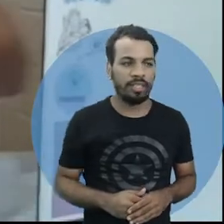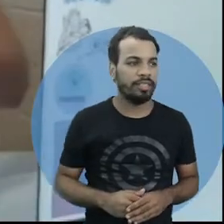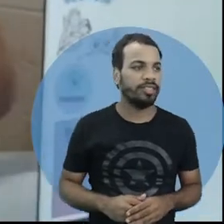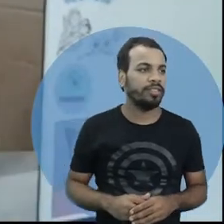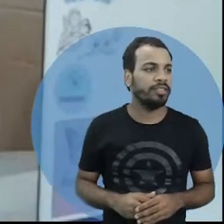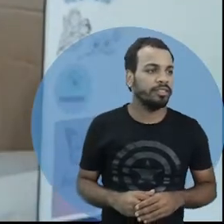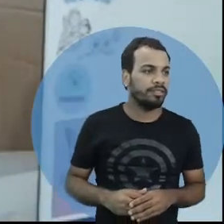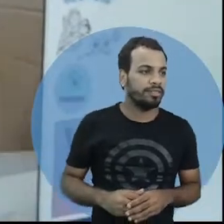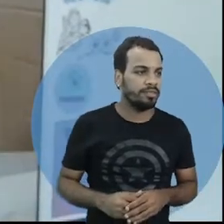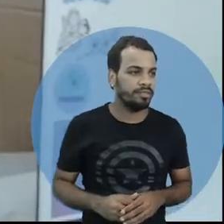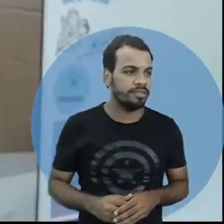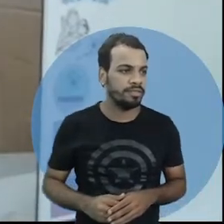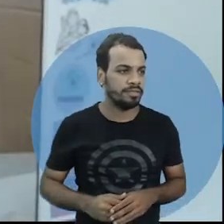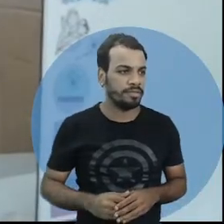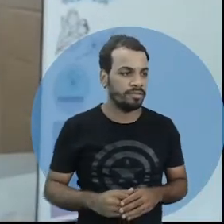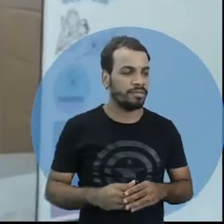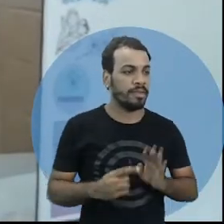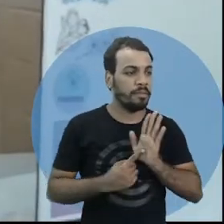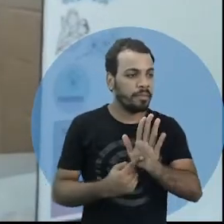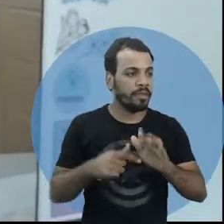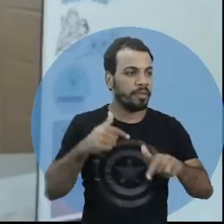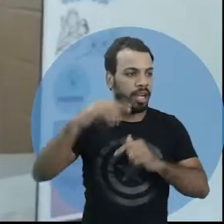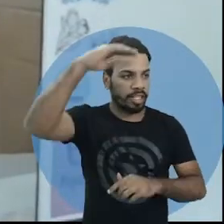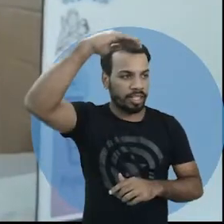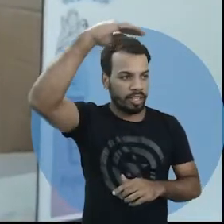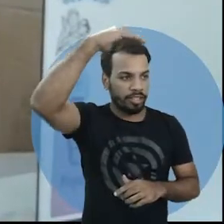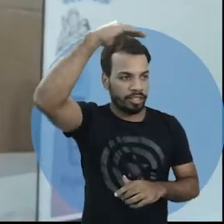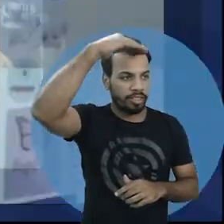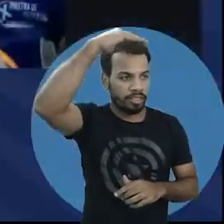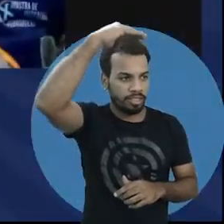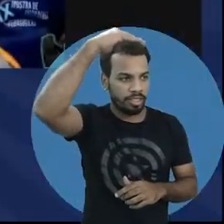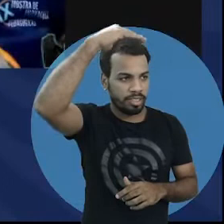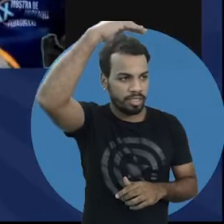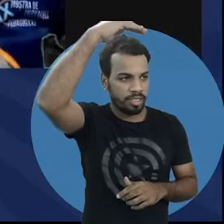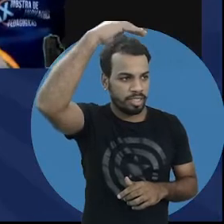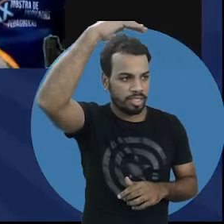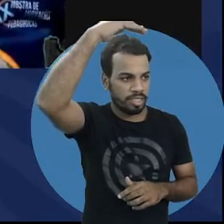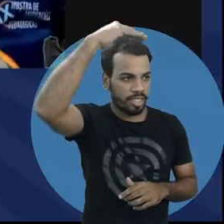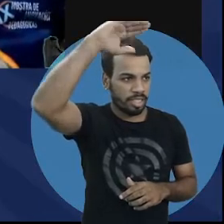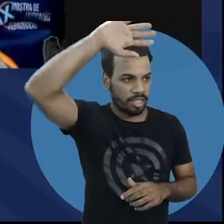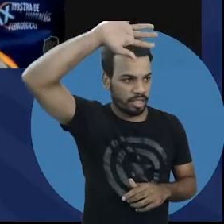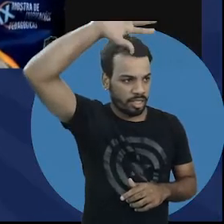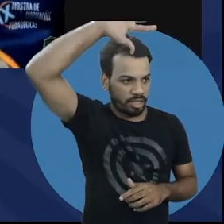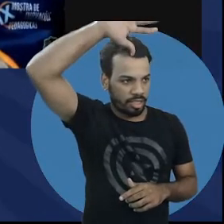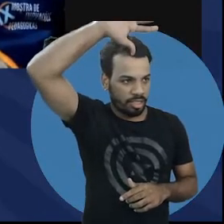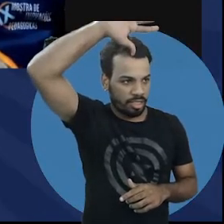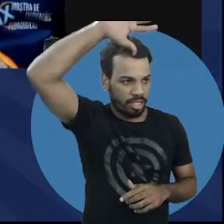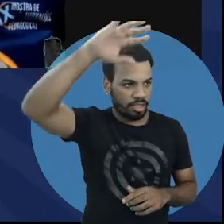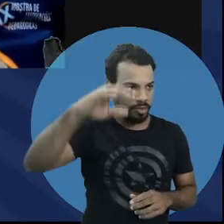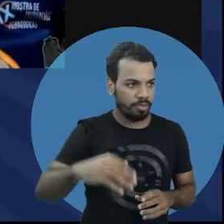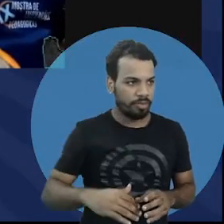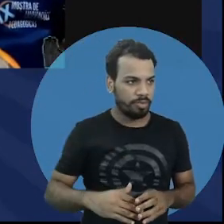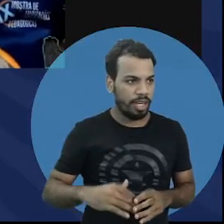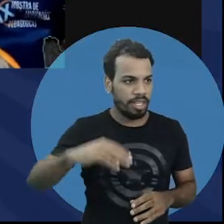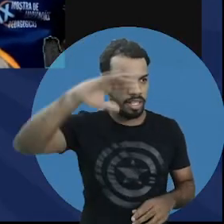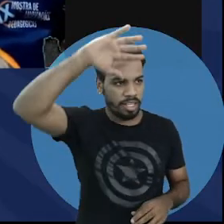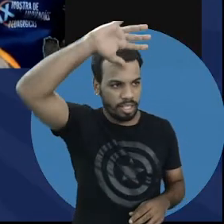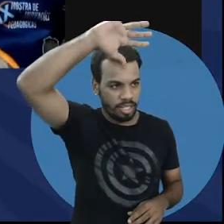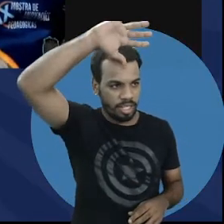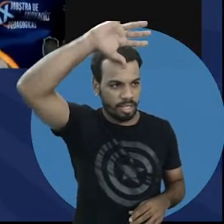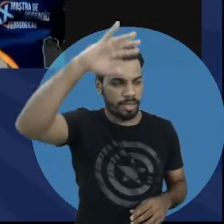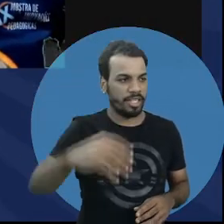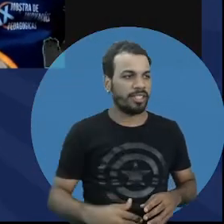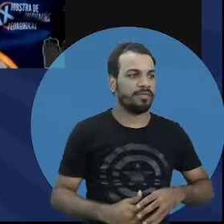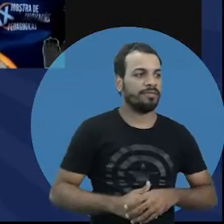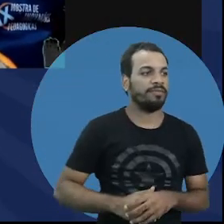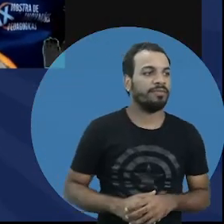tenho que apresentar o trabalho da CIP, eu tenho uma prova e tenho revisões para fazer para as provas de amanhã. Então, a